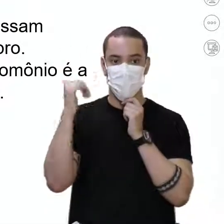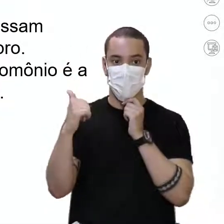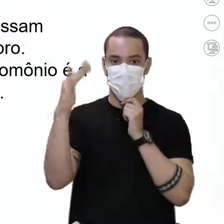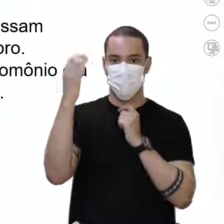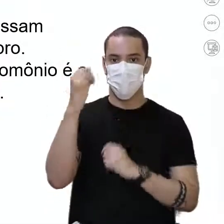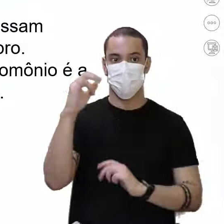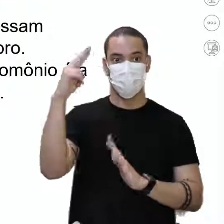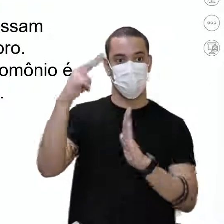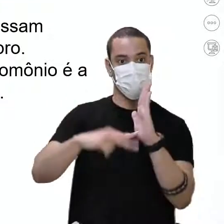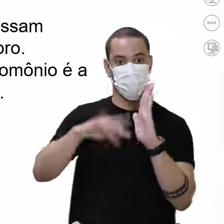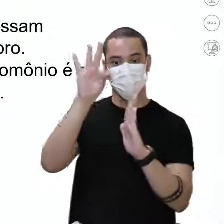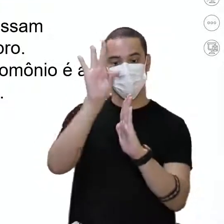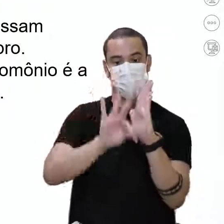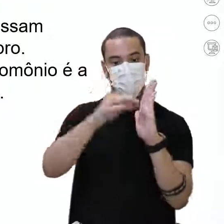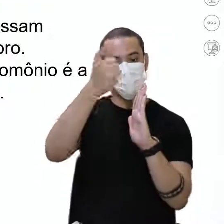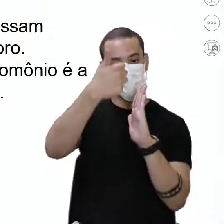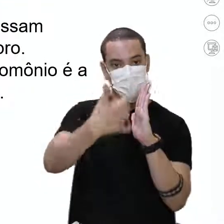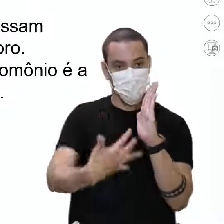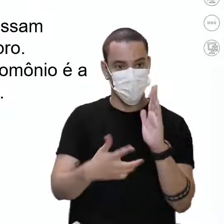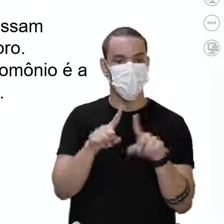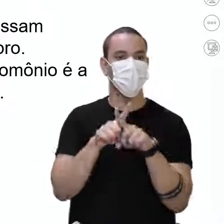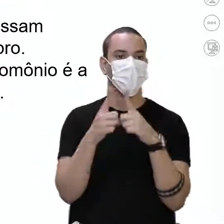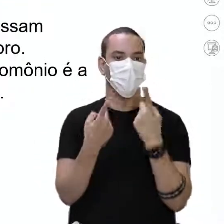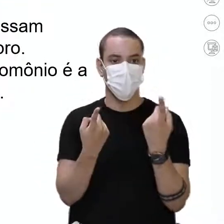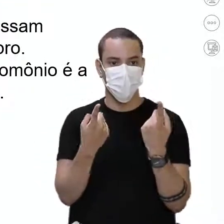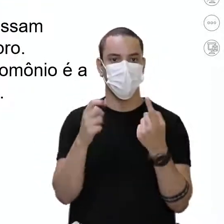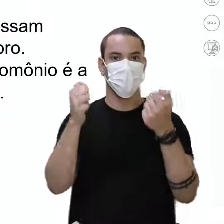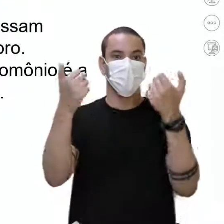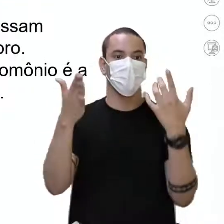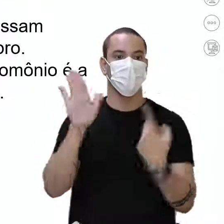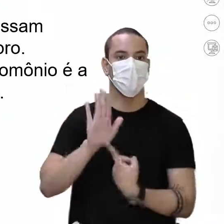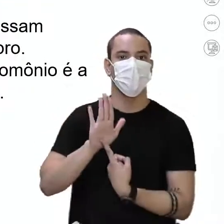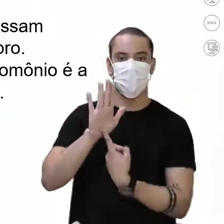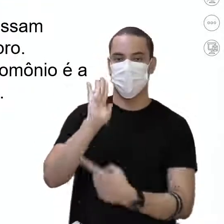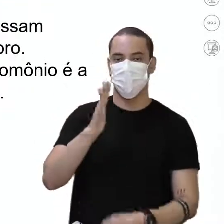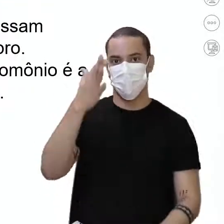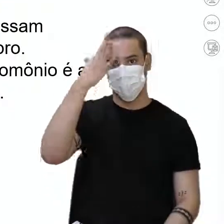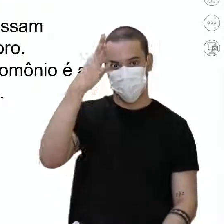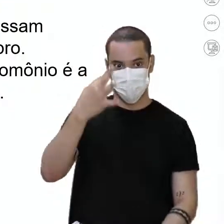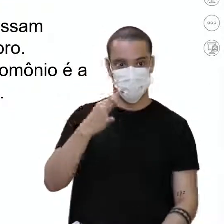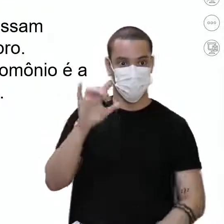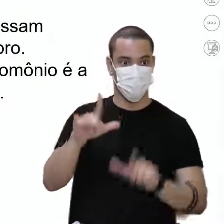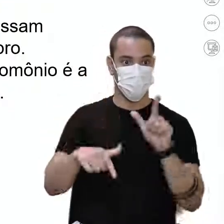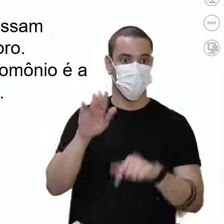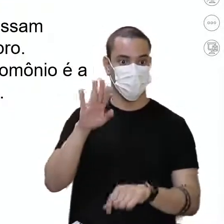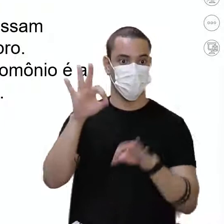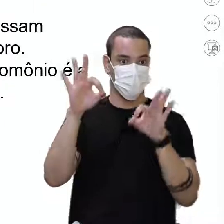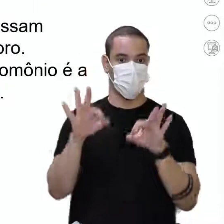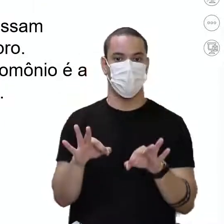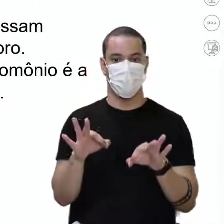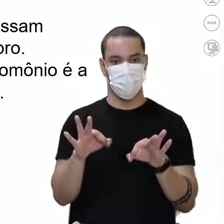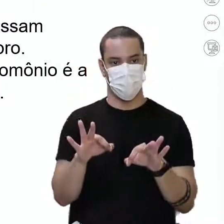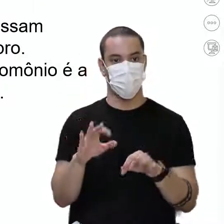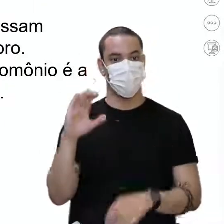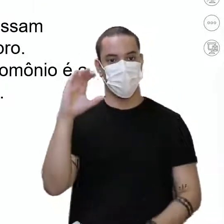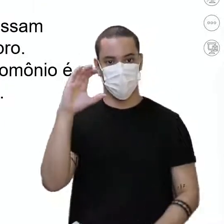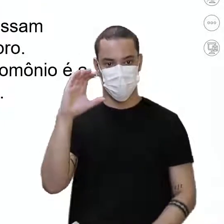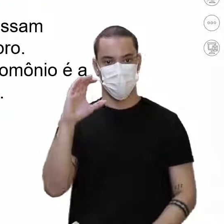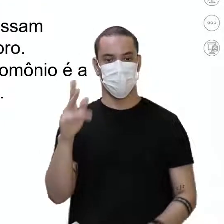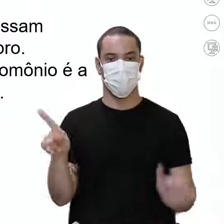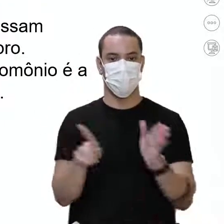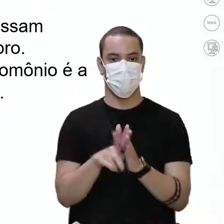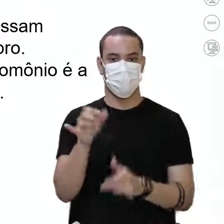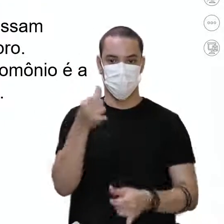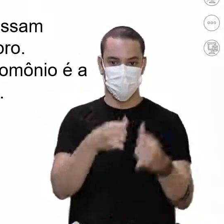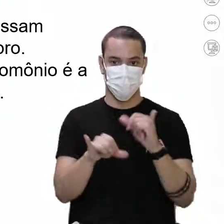a gente começasse a ler o texto. Porém, aquela parte já dava para vocês entenderem que a letra B é a resposta correta. Nasceu, os compostos